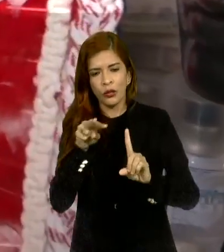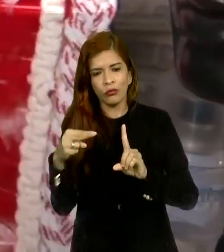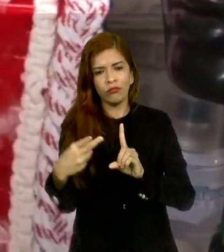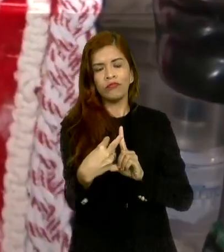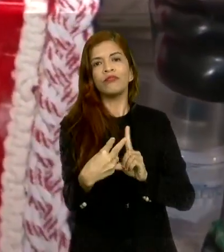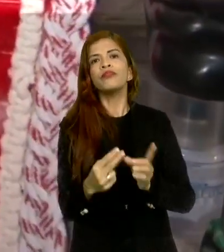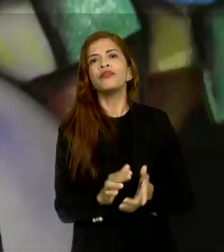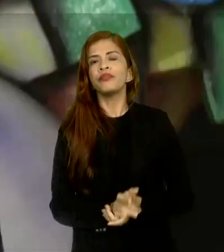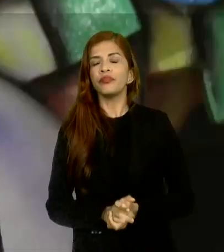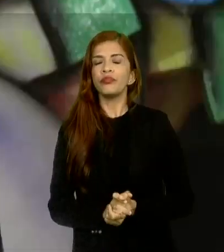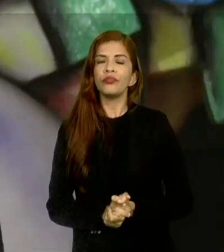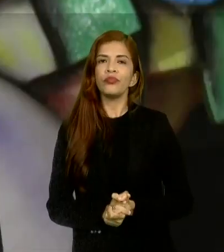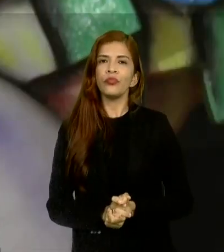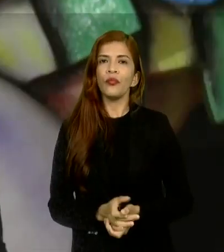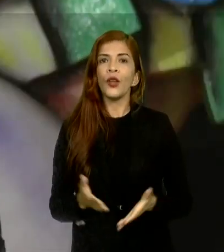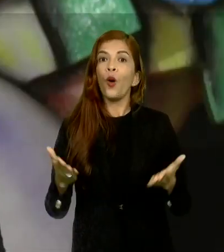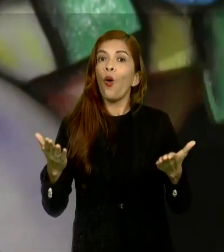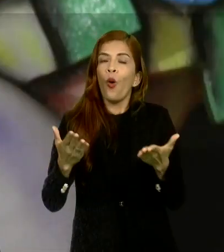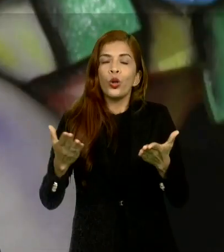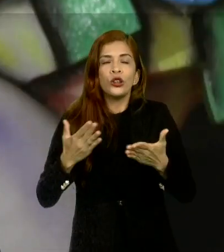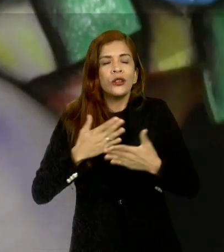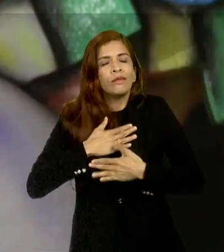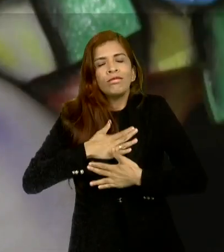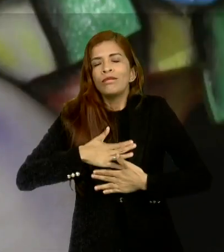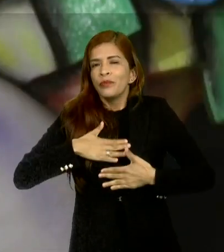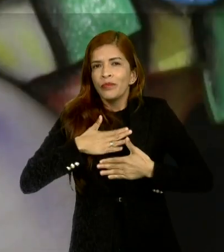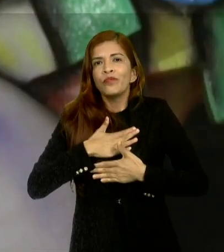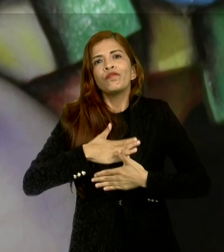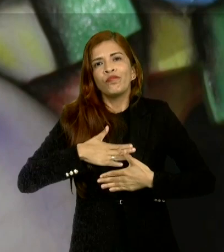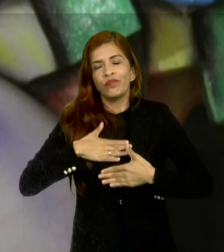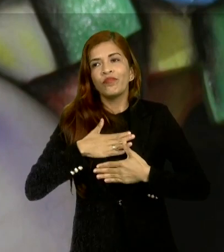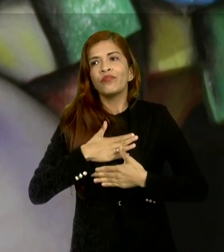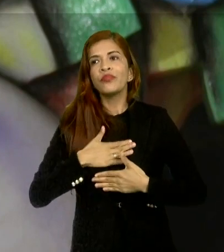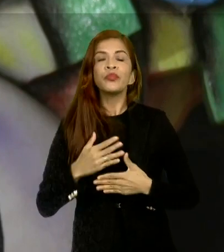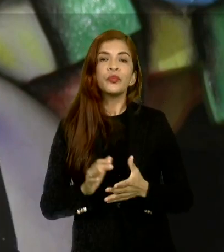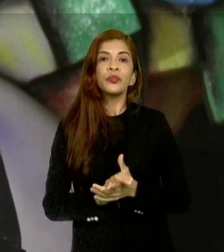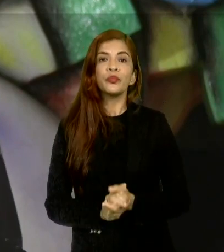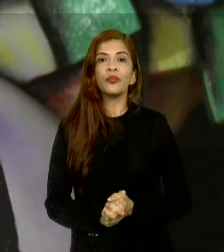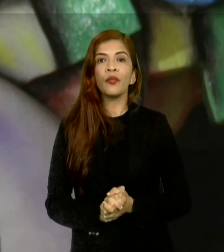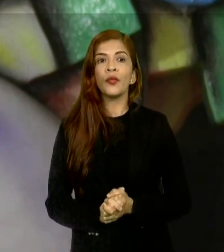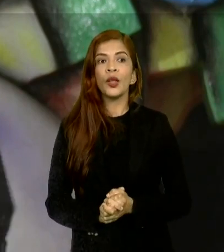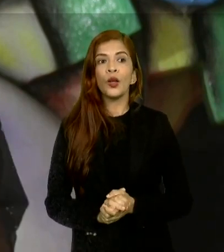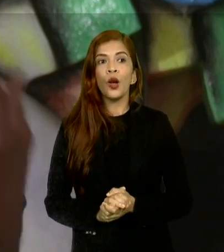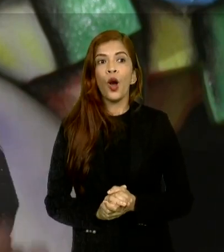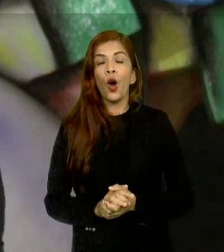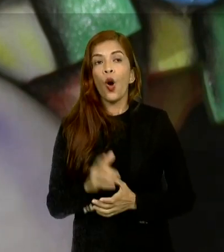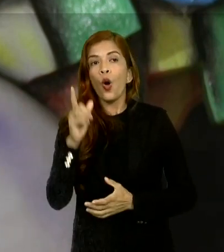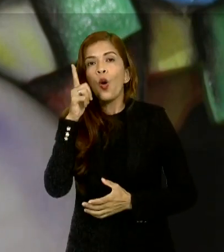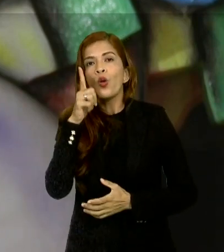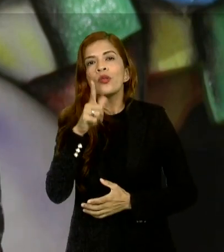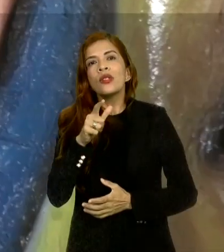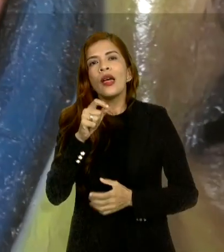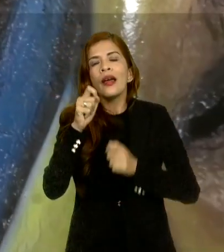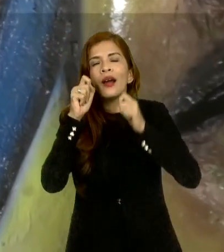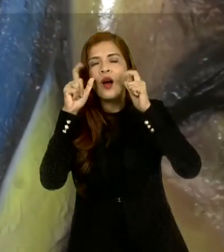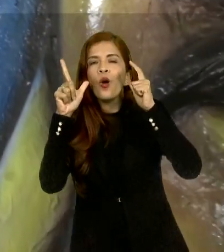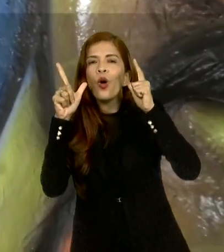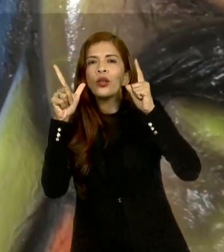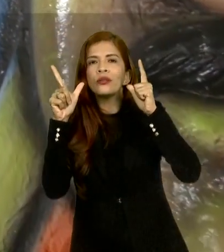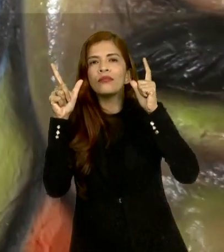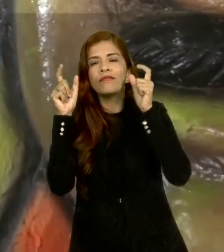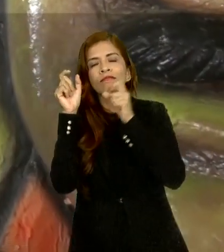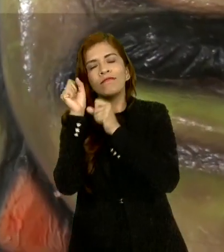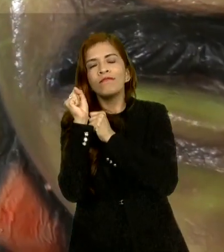hoje em dia é satisfatório, a gente consegue acordar e dormir pensando